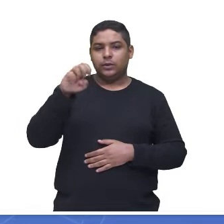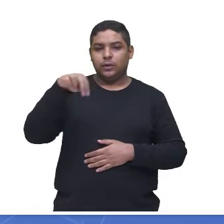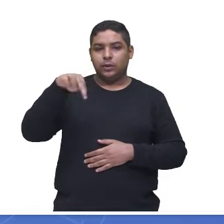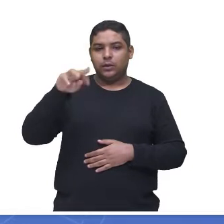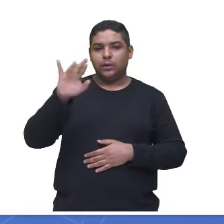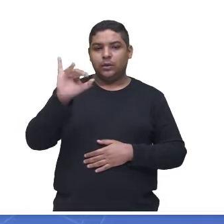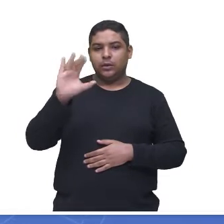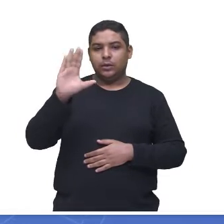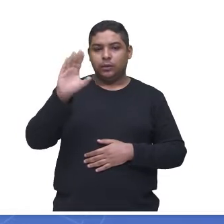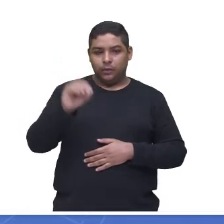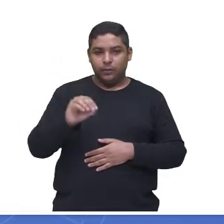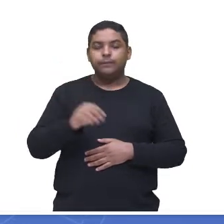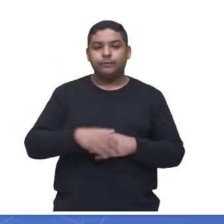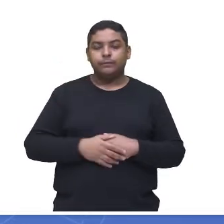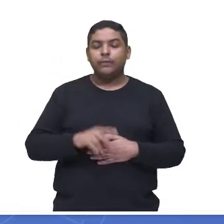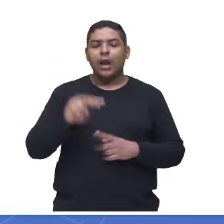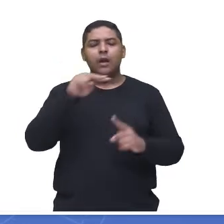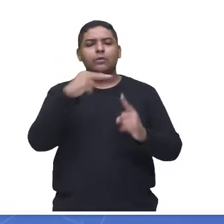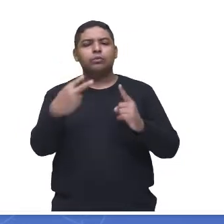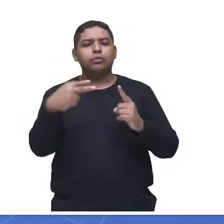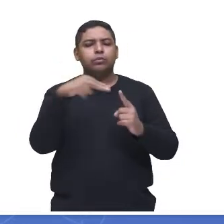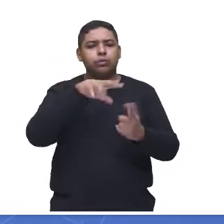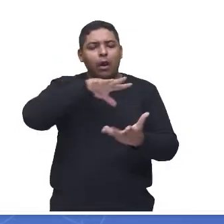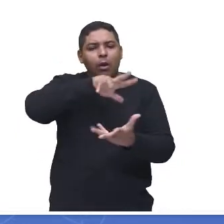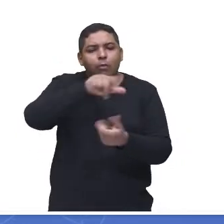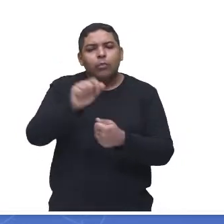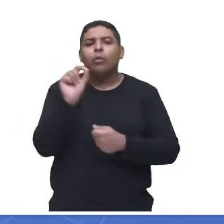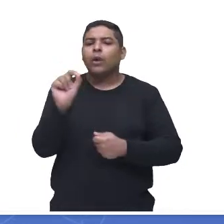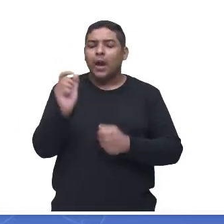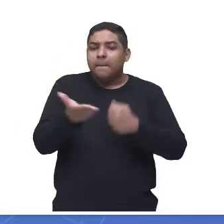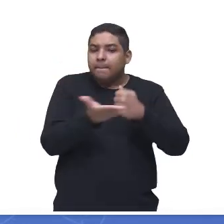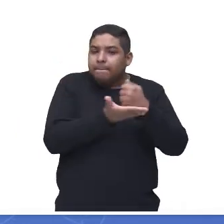mundo, é uma visão do mundo baseada